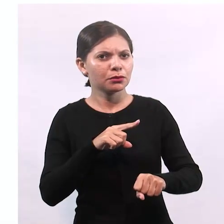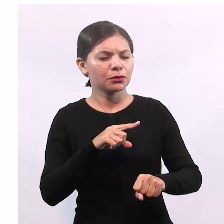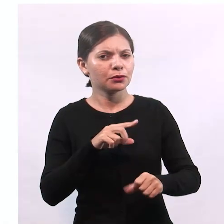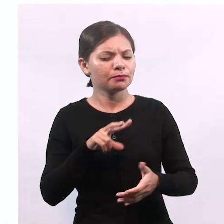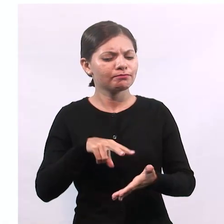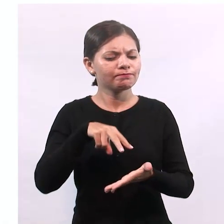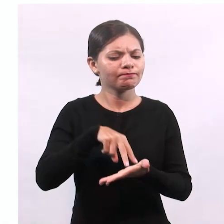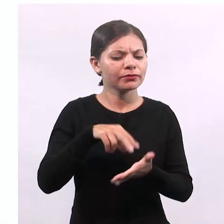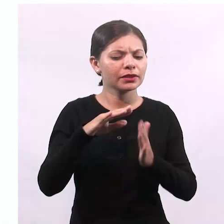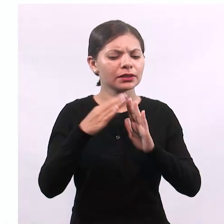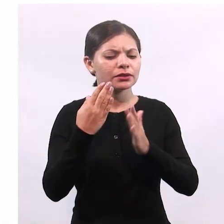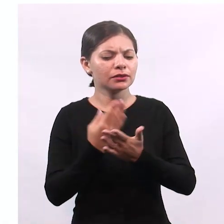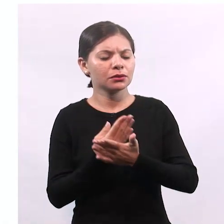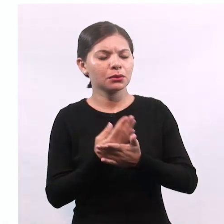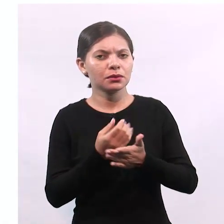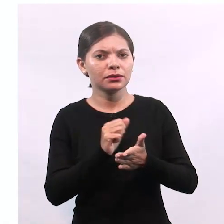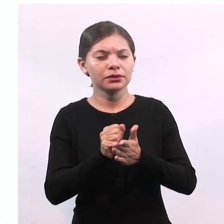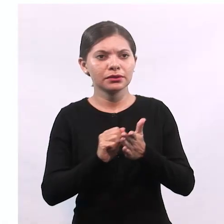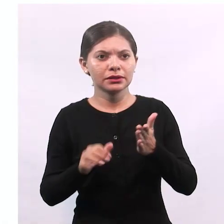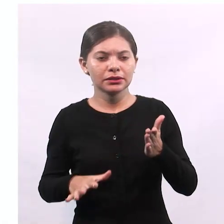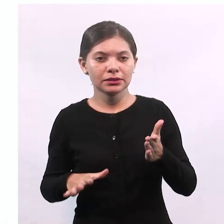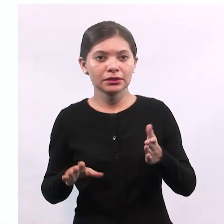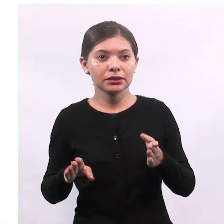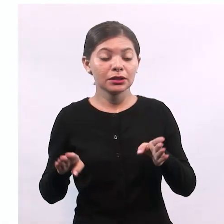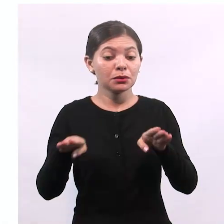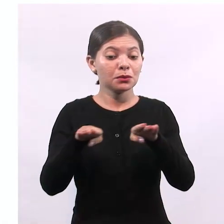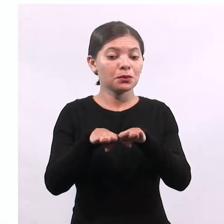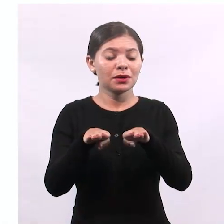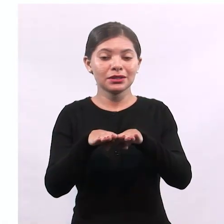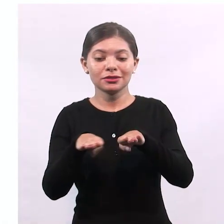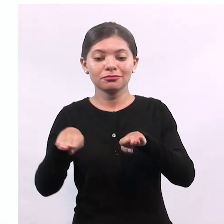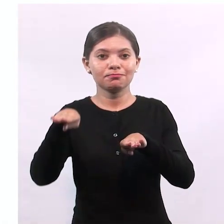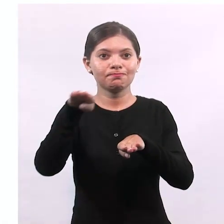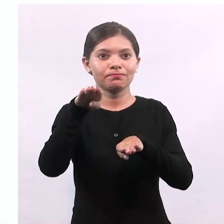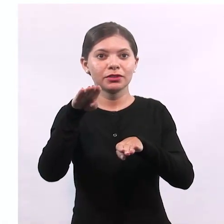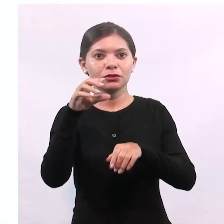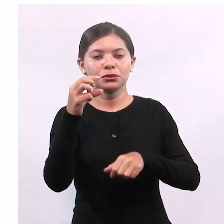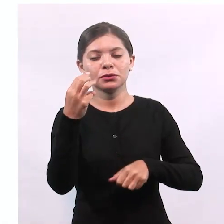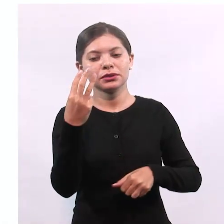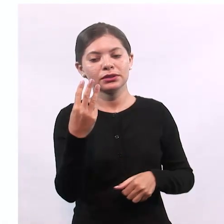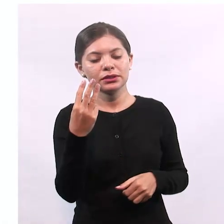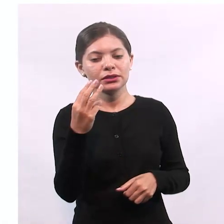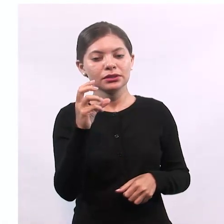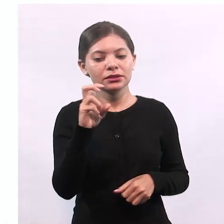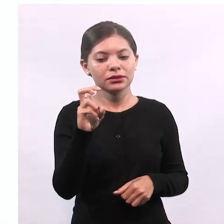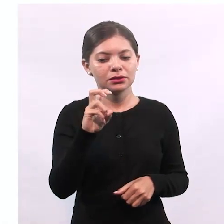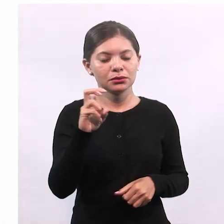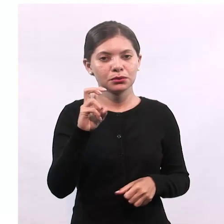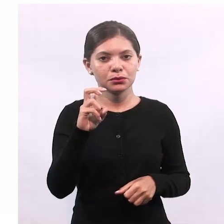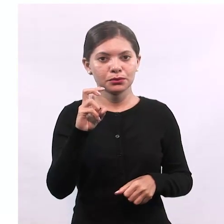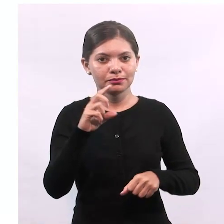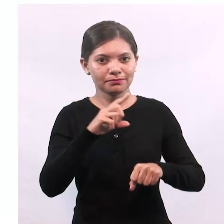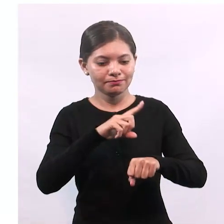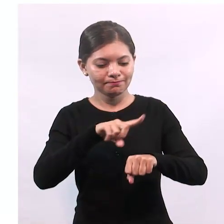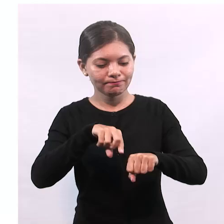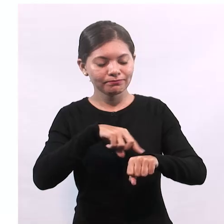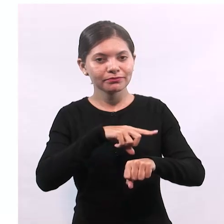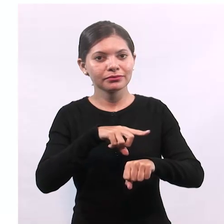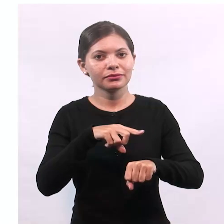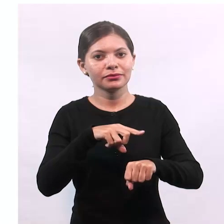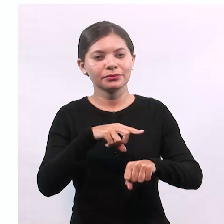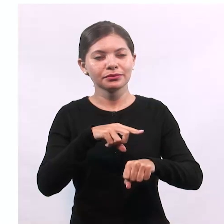ou em atividades escolares iguais ou superior a 35 horas semanais O que é equivale